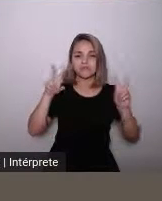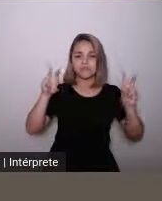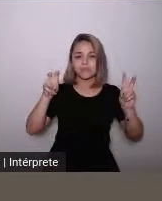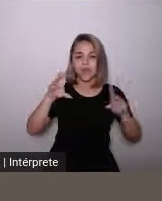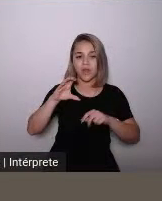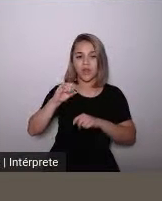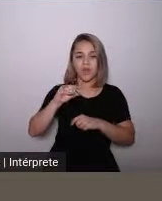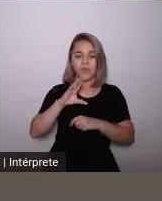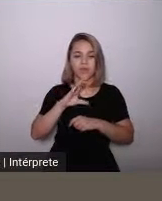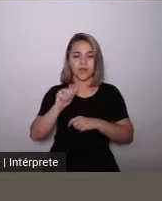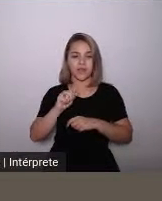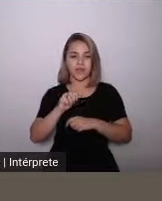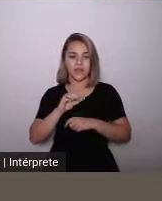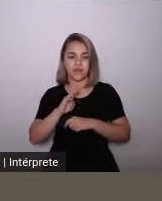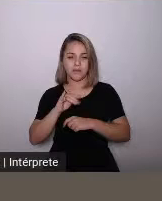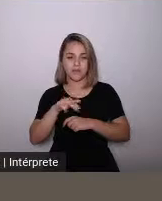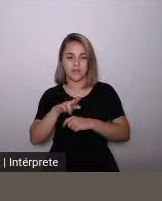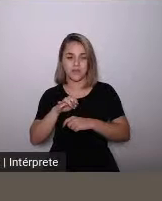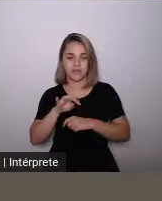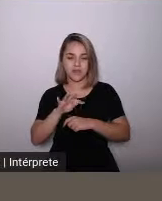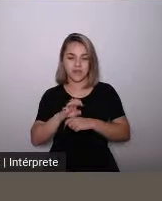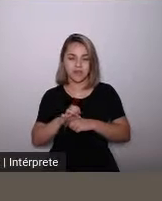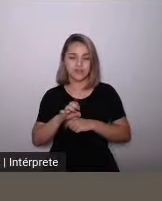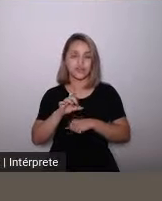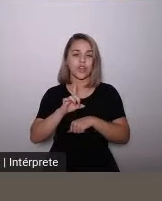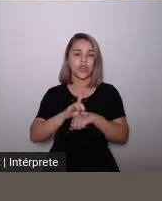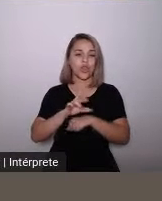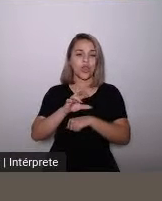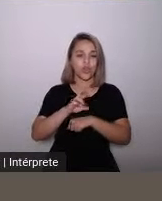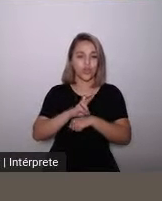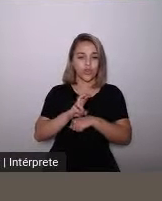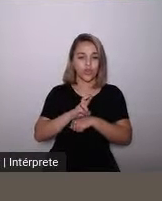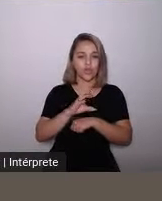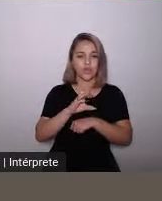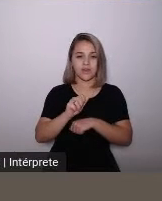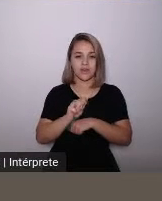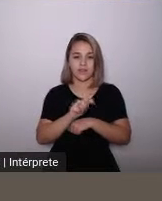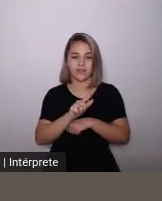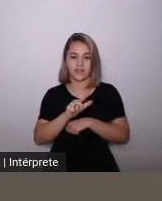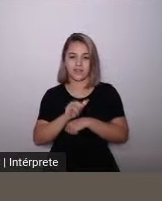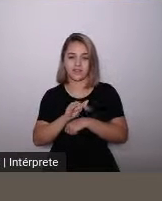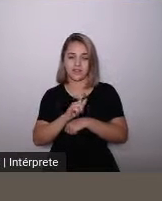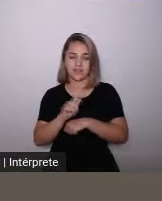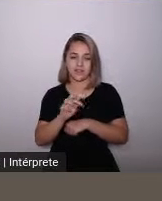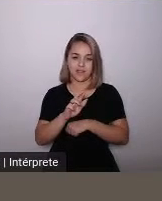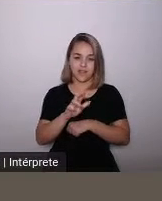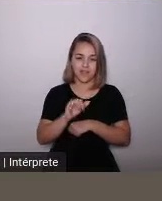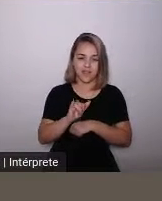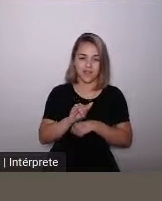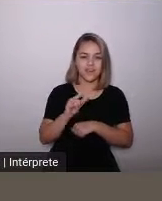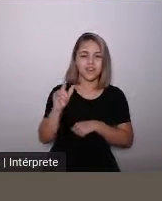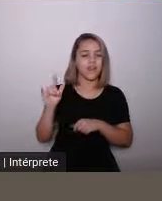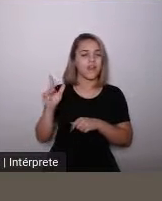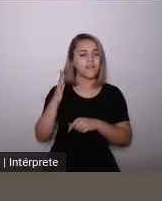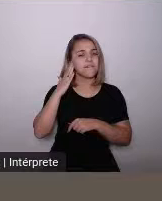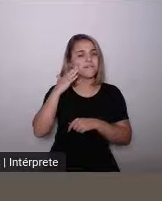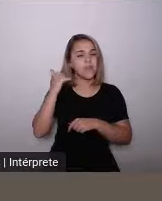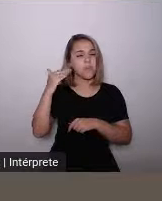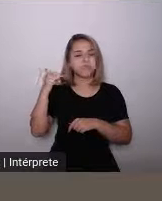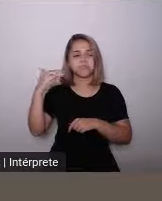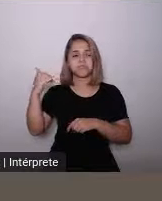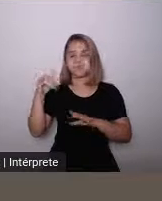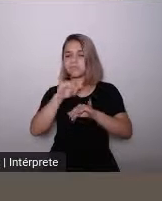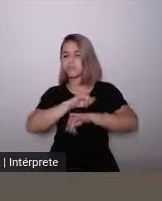de 1919, exibido na Alemanha em 1920, foi um sucesso monumental